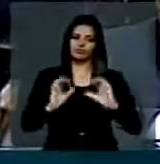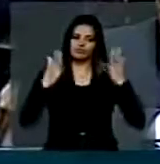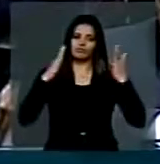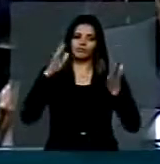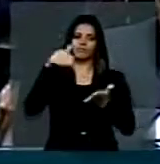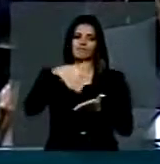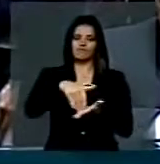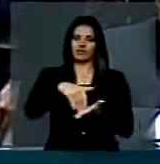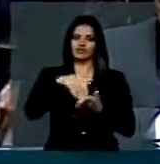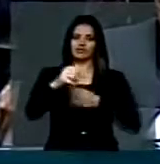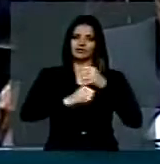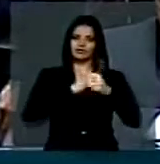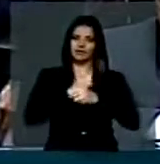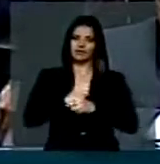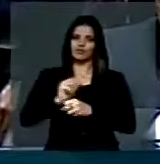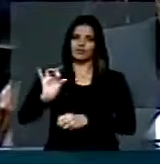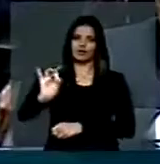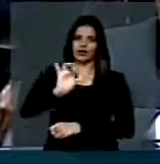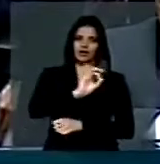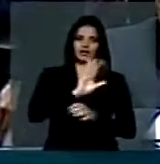celebração de fim de ano.